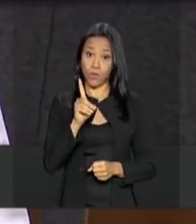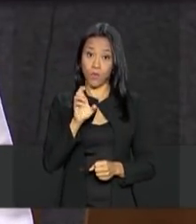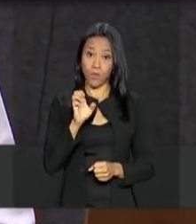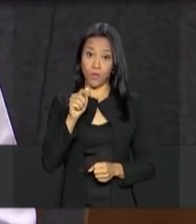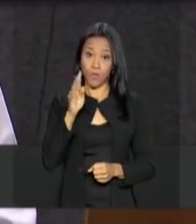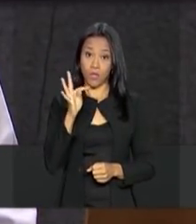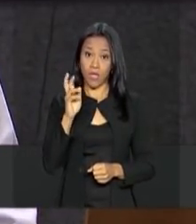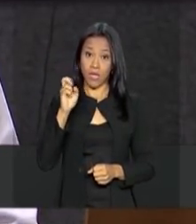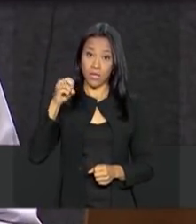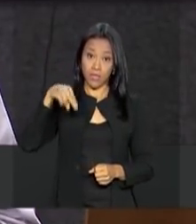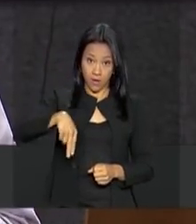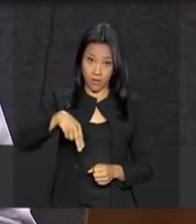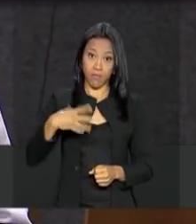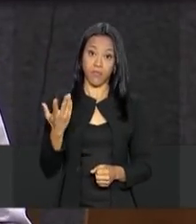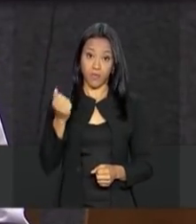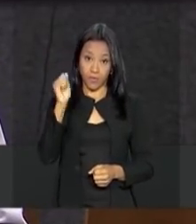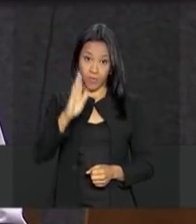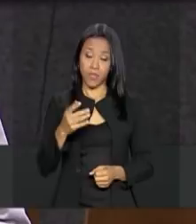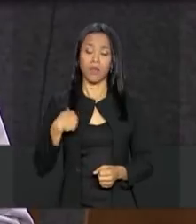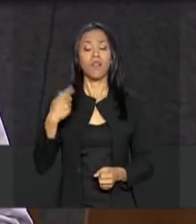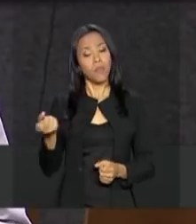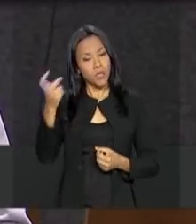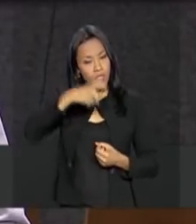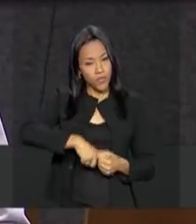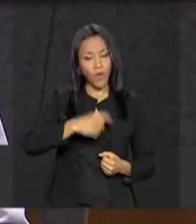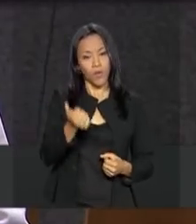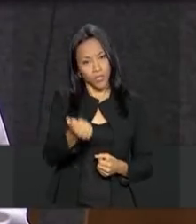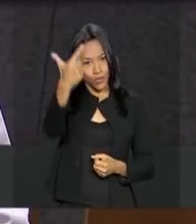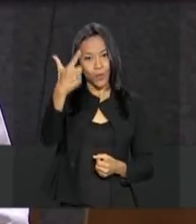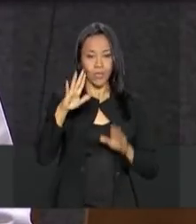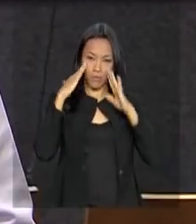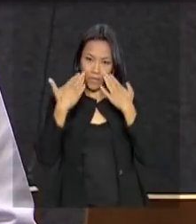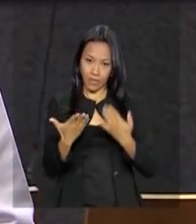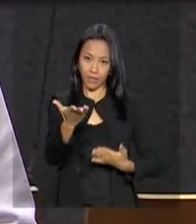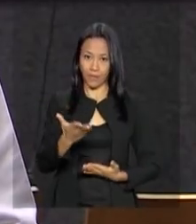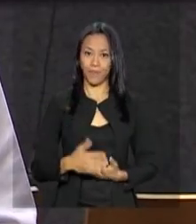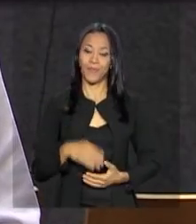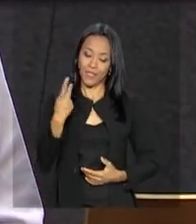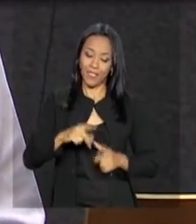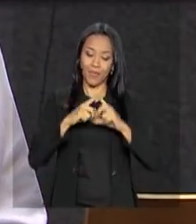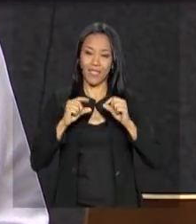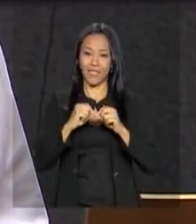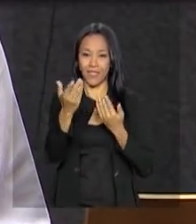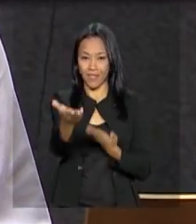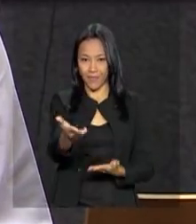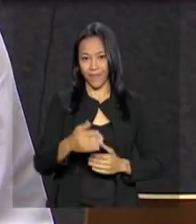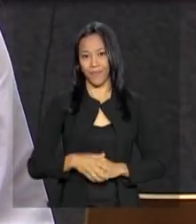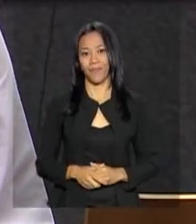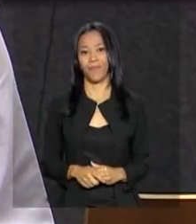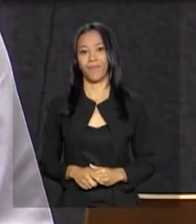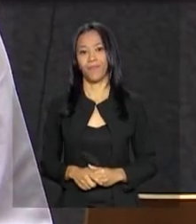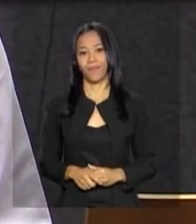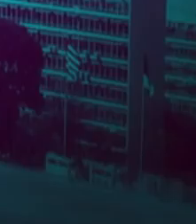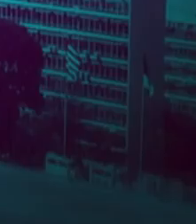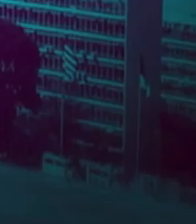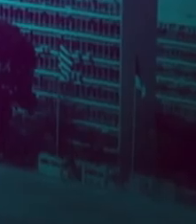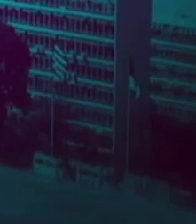sobre esse assunto ao meio-dia no repórter NBR. De Brasília, Cleide Lopes.